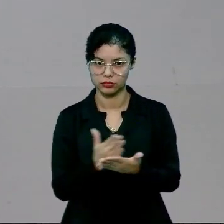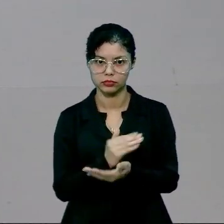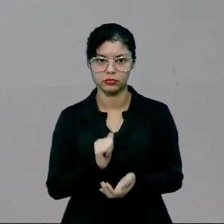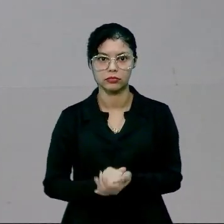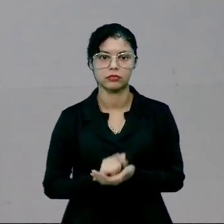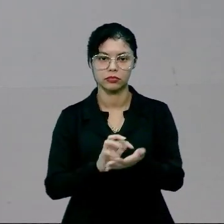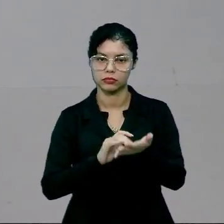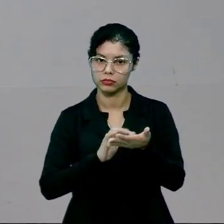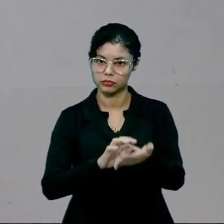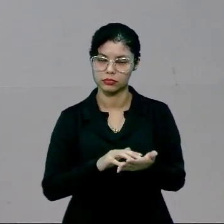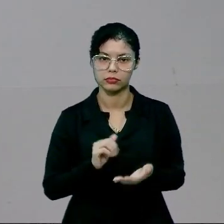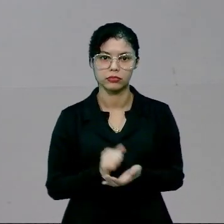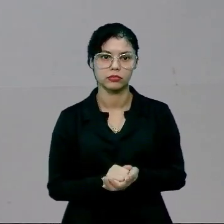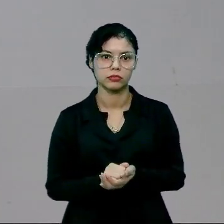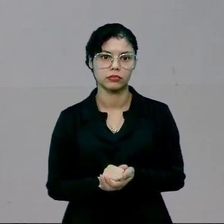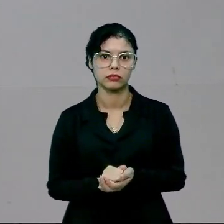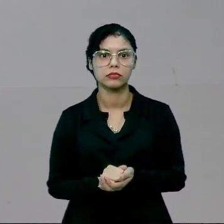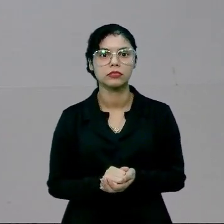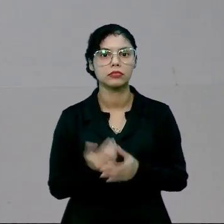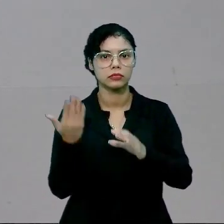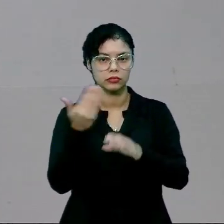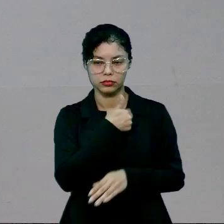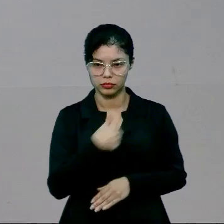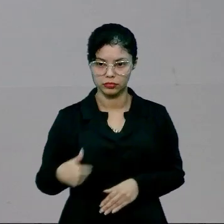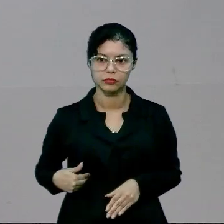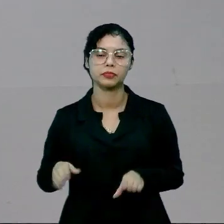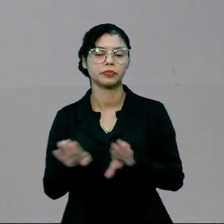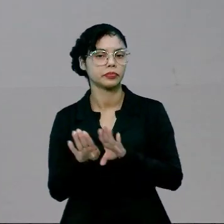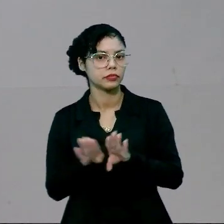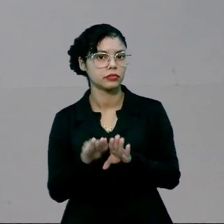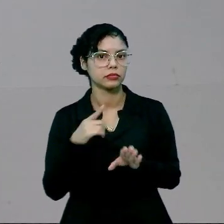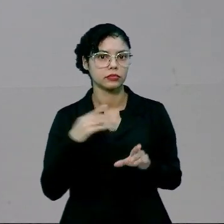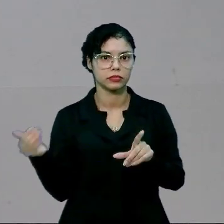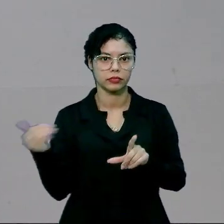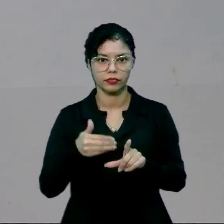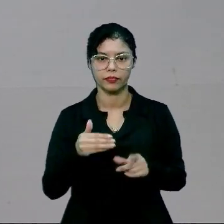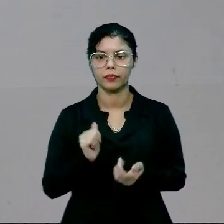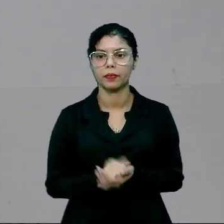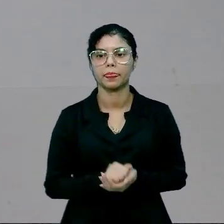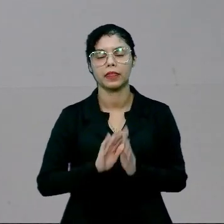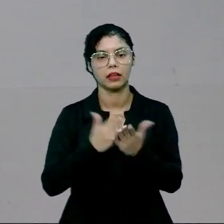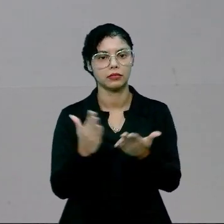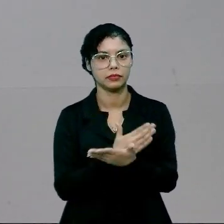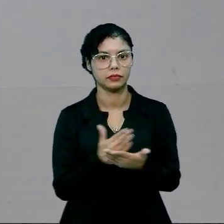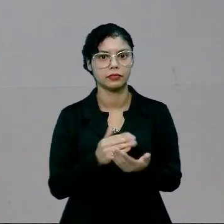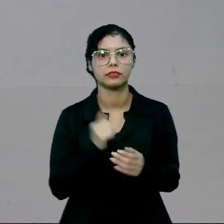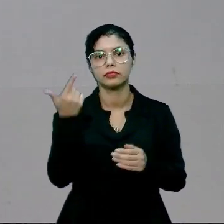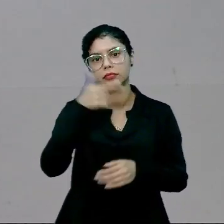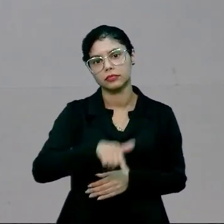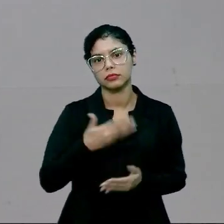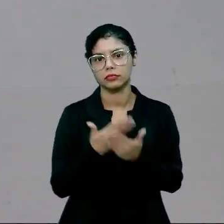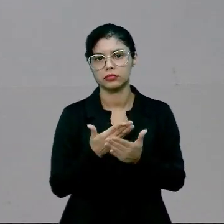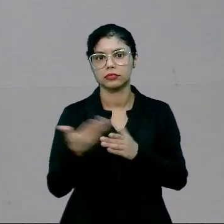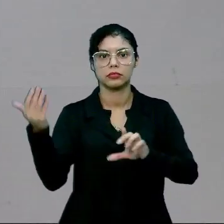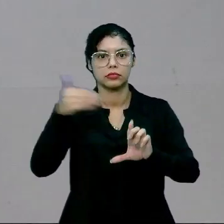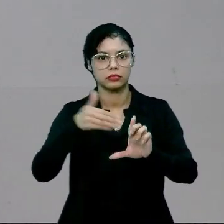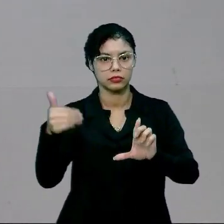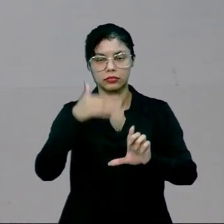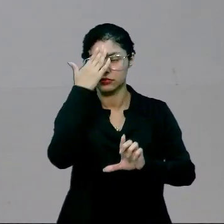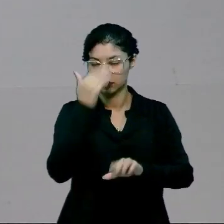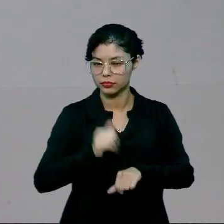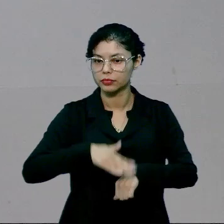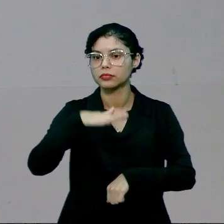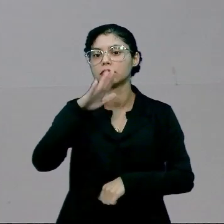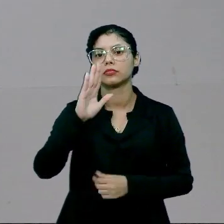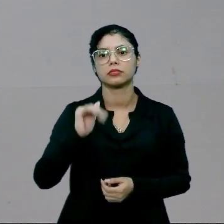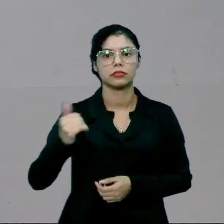plataformas digitais, tá? Domínios públicos aí, e ter acesso à obra. Se você quiser assistir novamente essa aula, saber